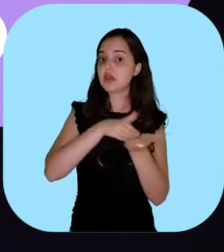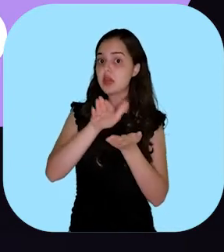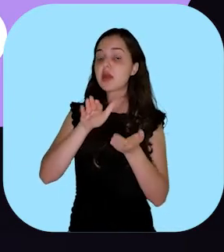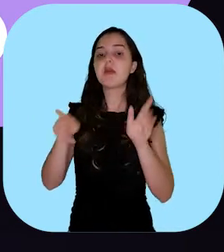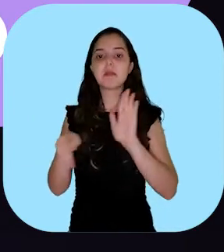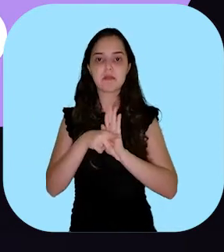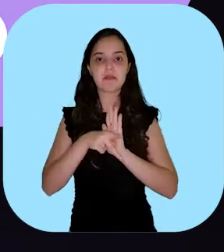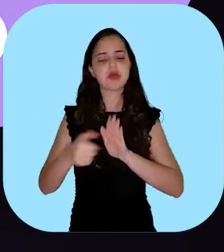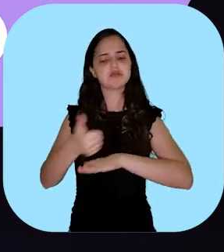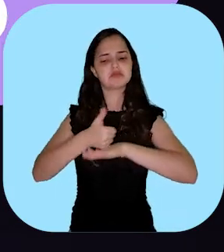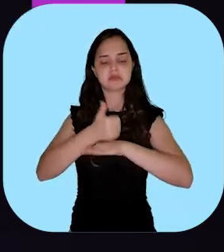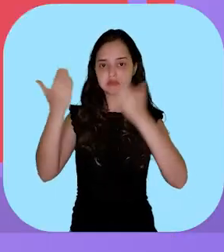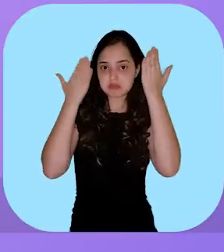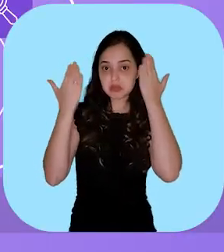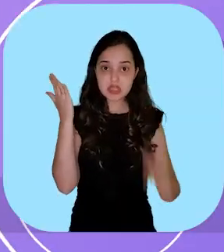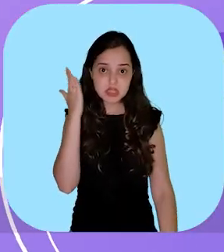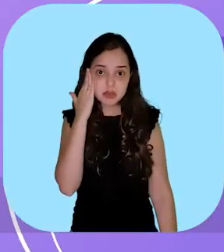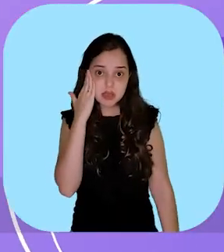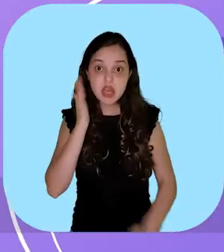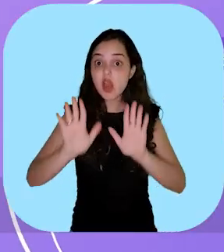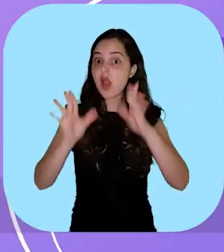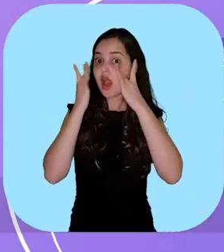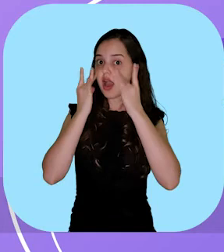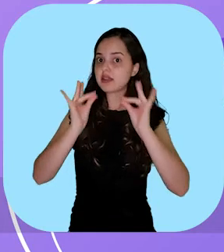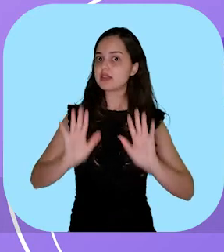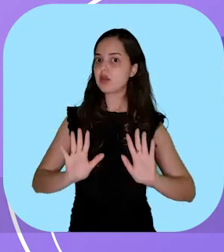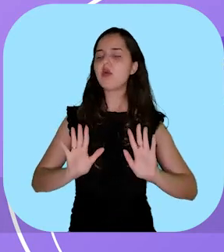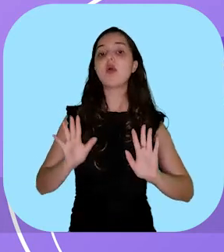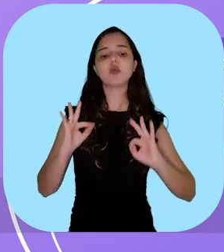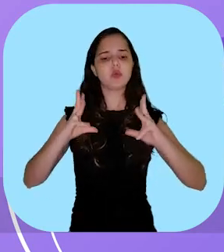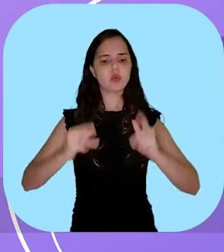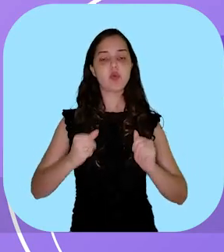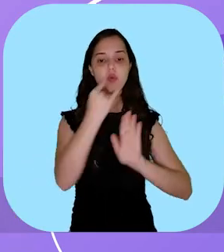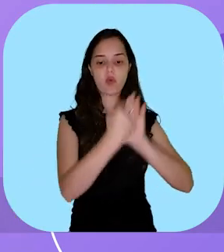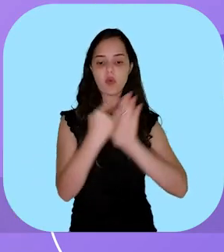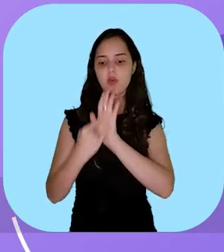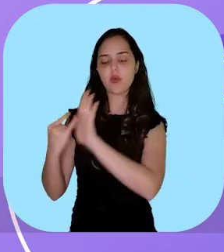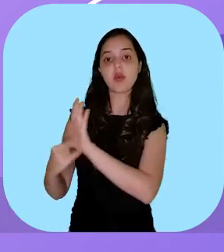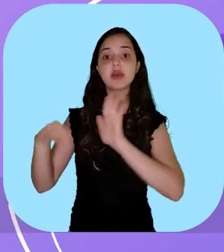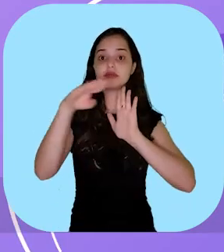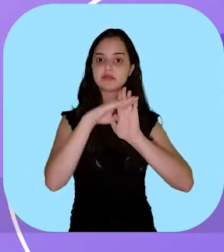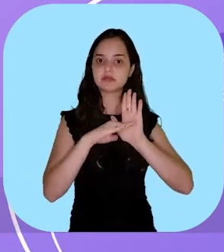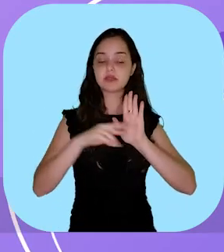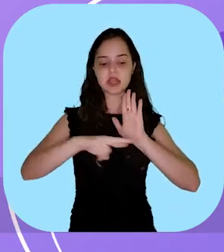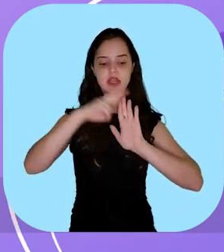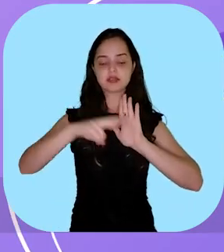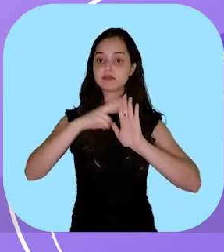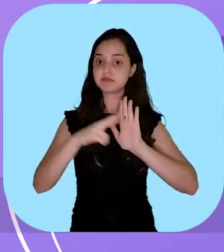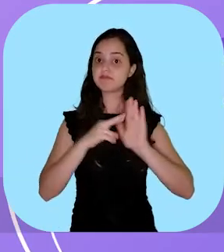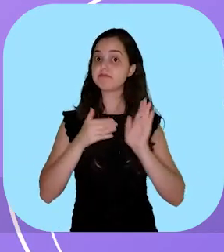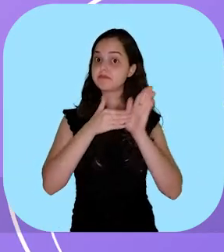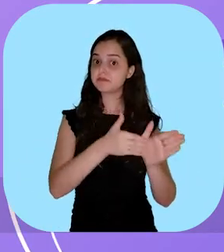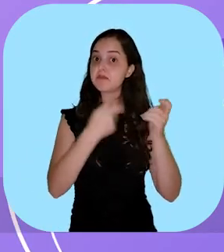no exercício da psicologia? Mas atenção! Todos os documentos precisam seguir os princípios da resolução